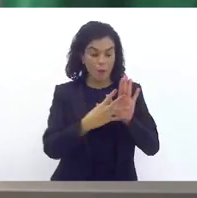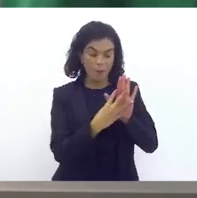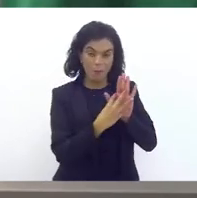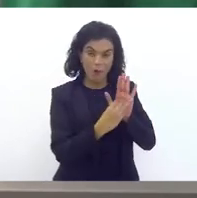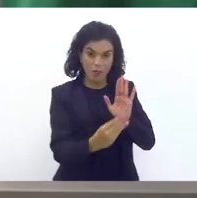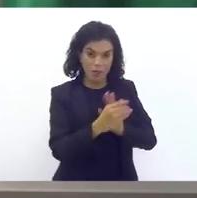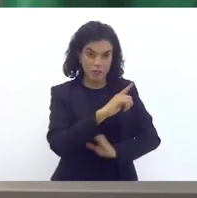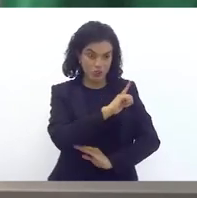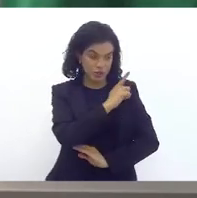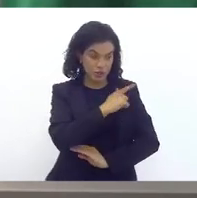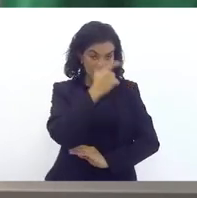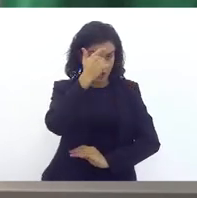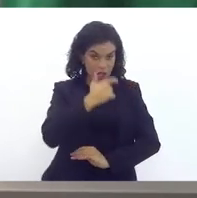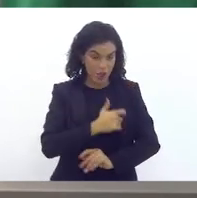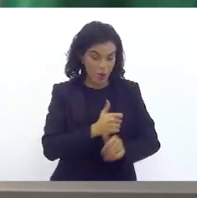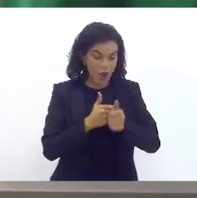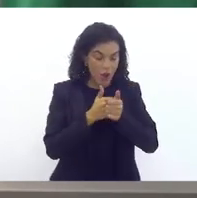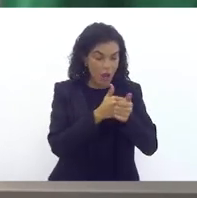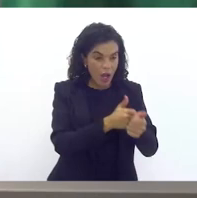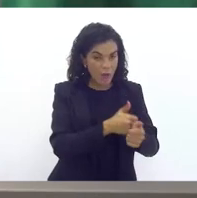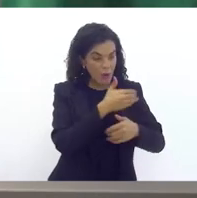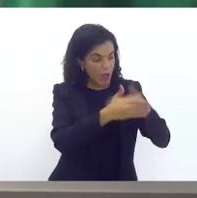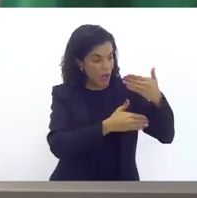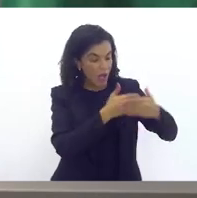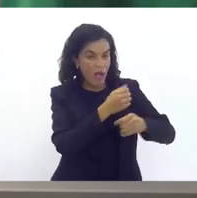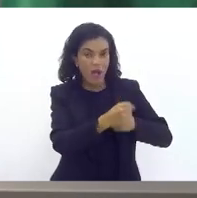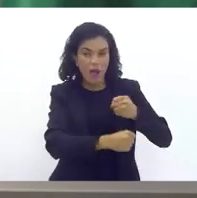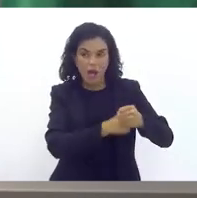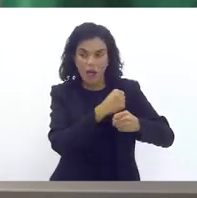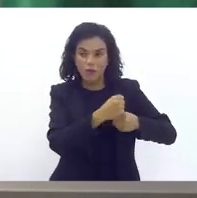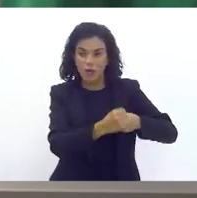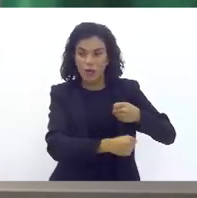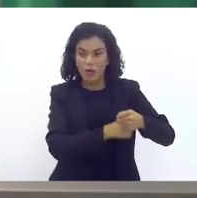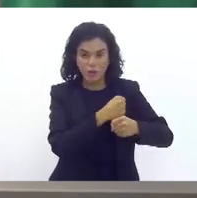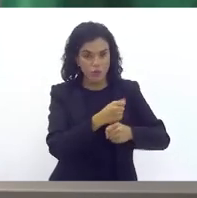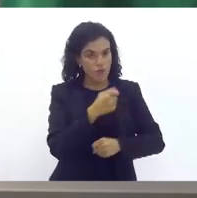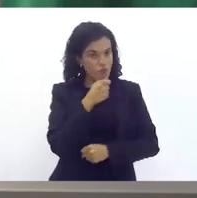que eu venho acompanhando nos últimos anos